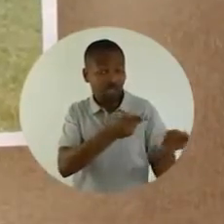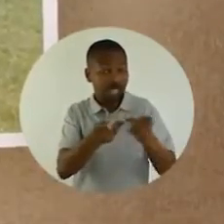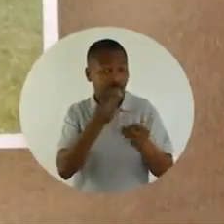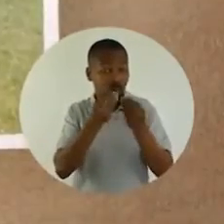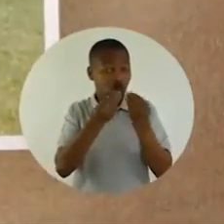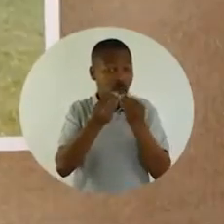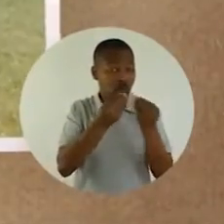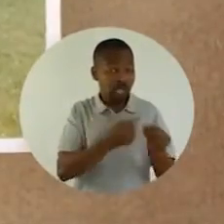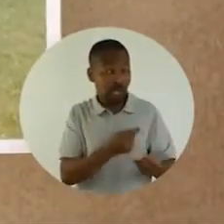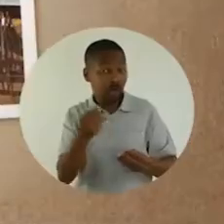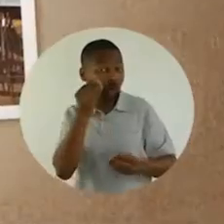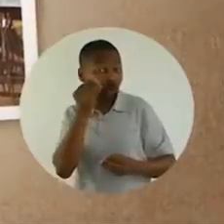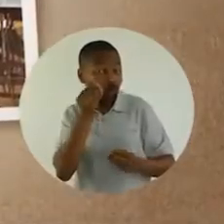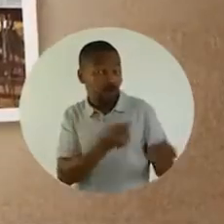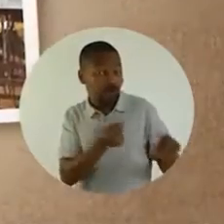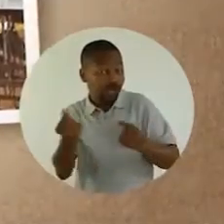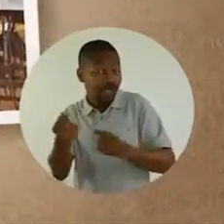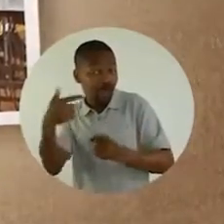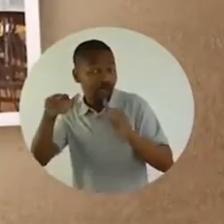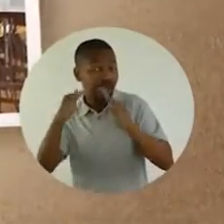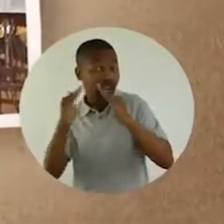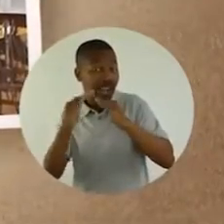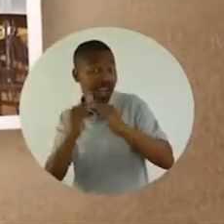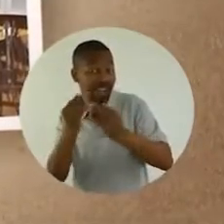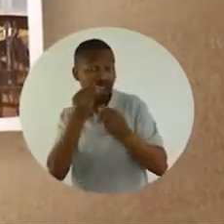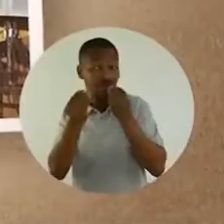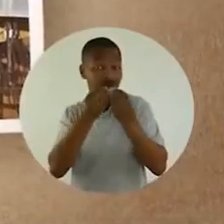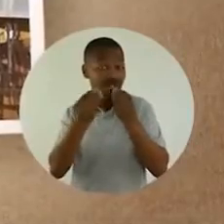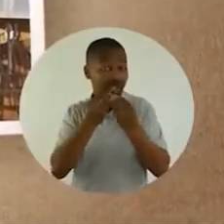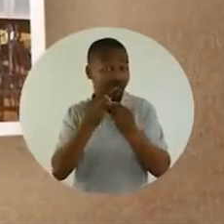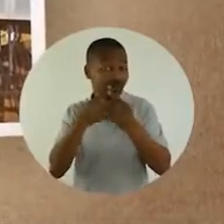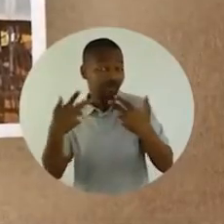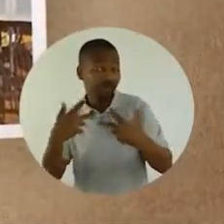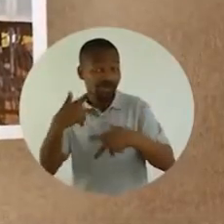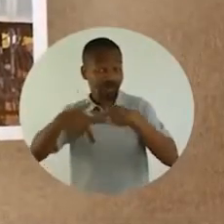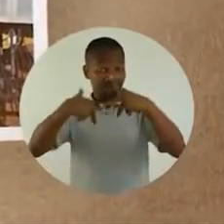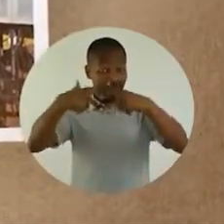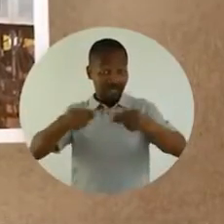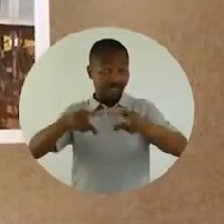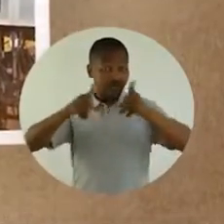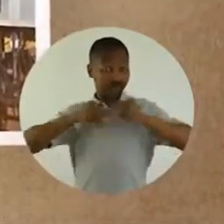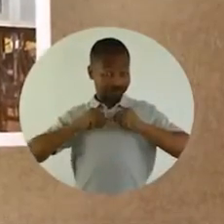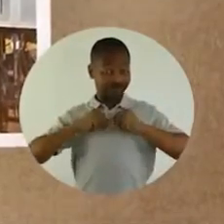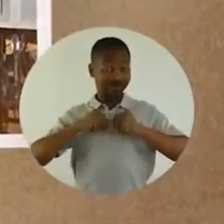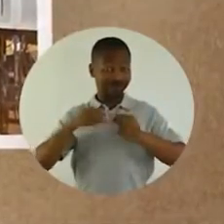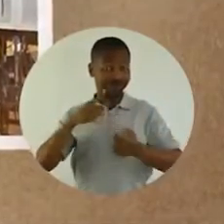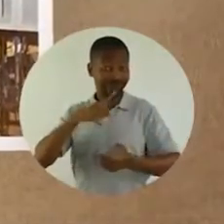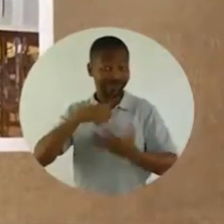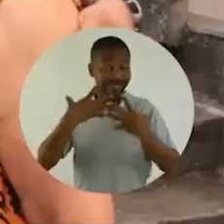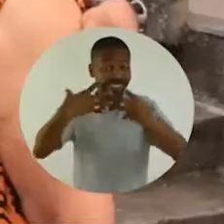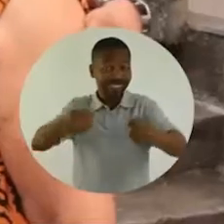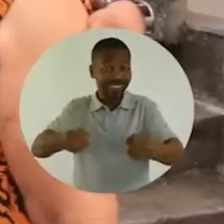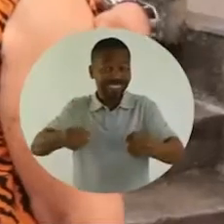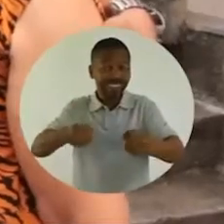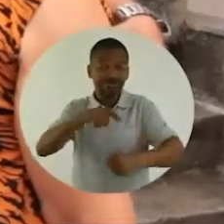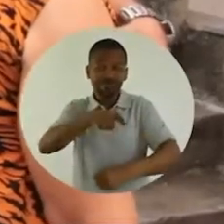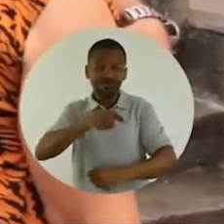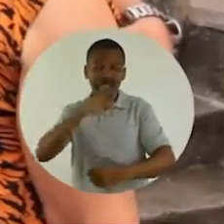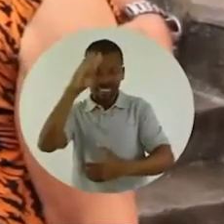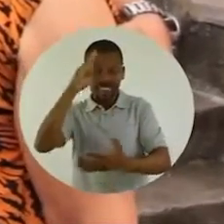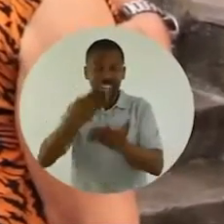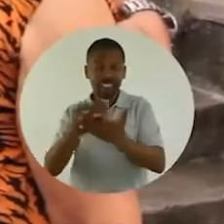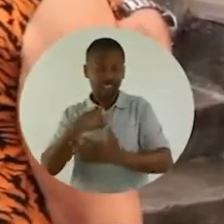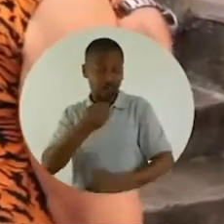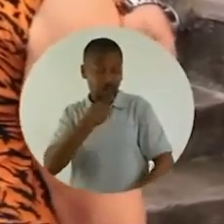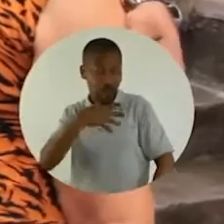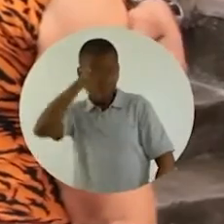comia um negocinho, dava um beijinho e ia passando. E normalmente ainda ganhava um presentinho, né? A senhora acredita que eu vou ser um